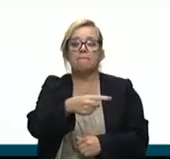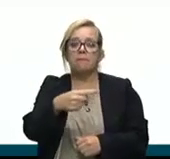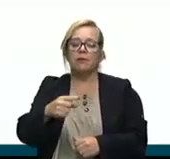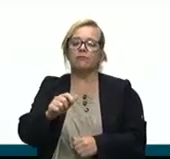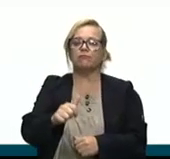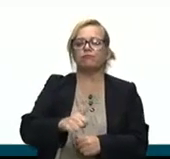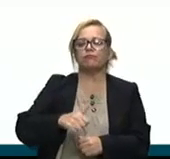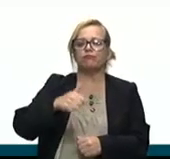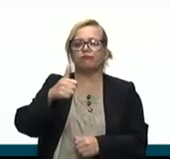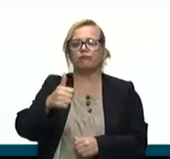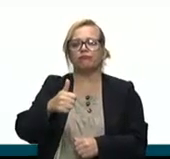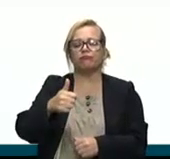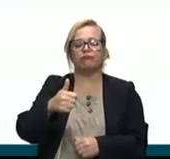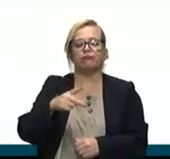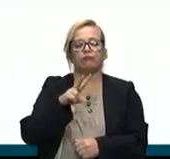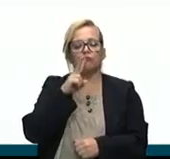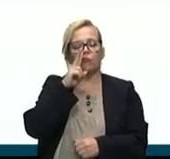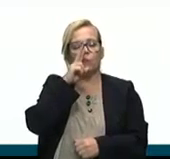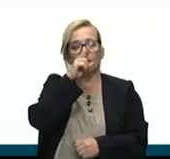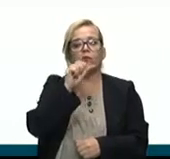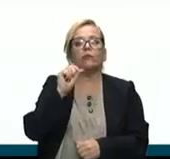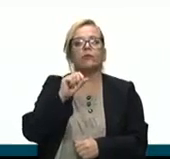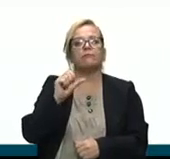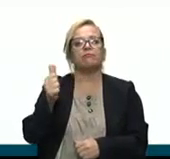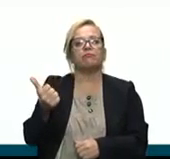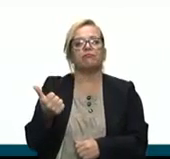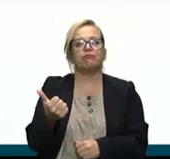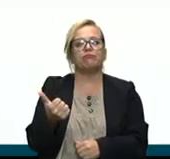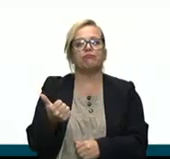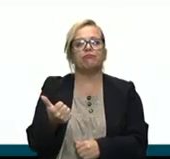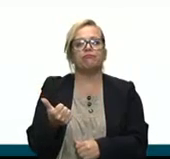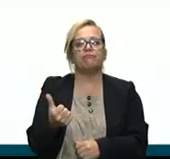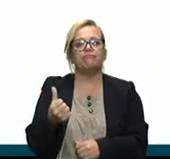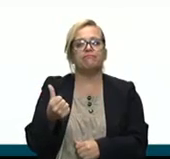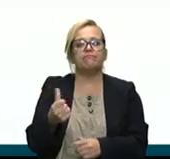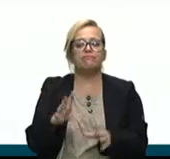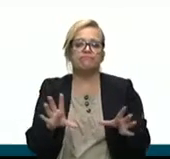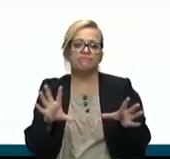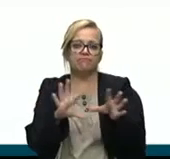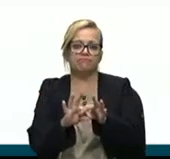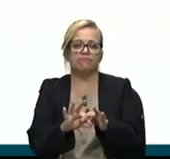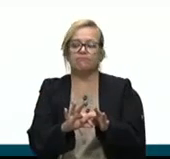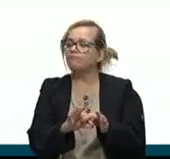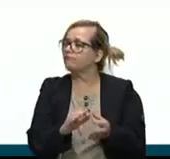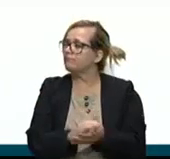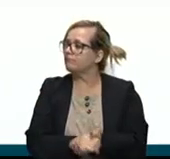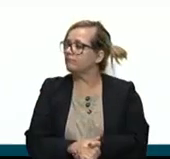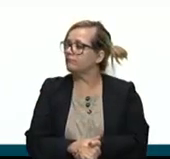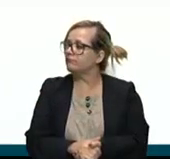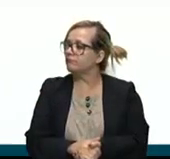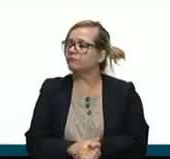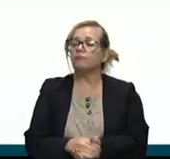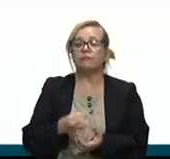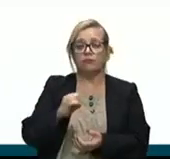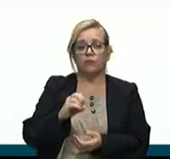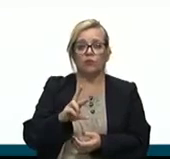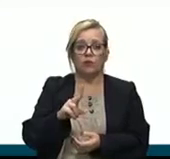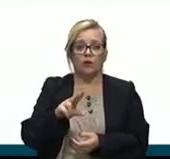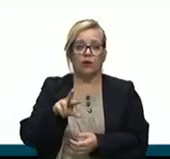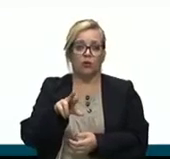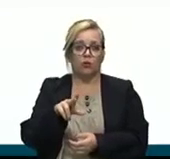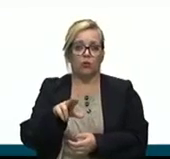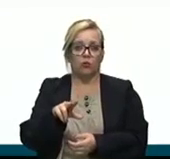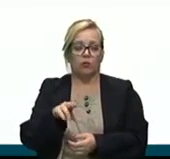1, mais fortemente as variáveis estão correlacionadas. Se o R for igual